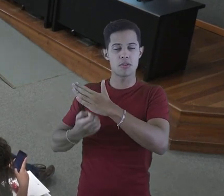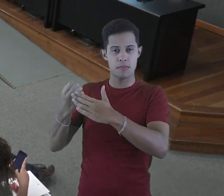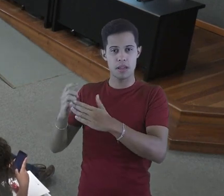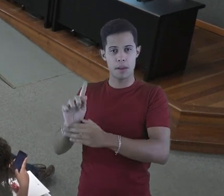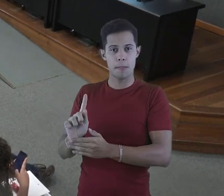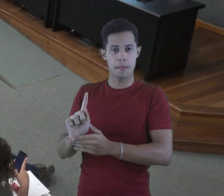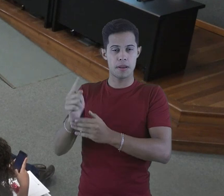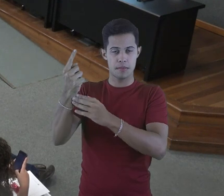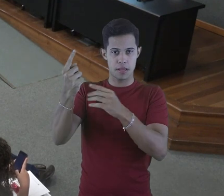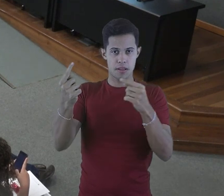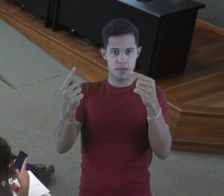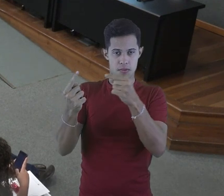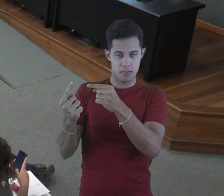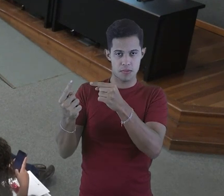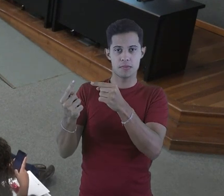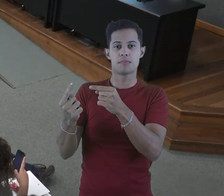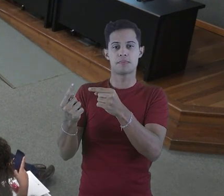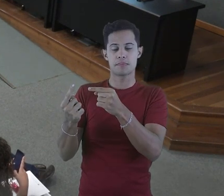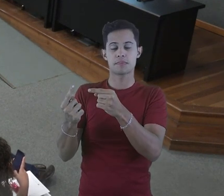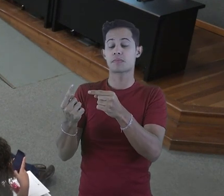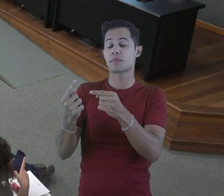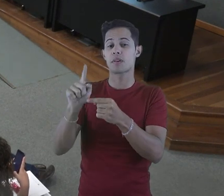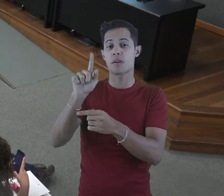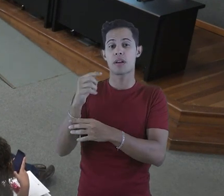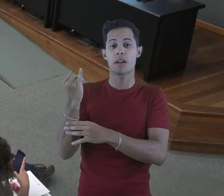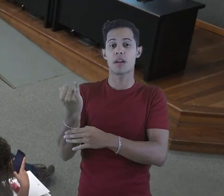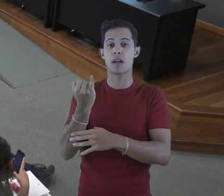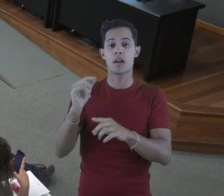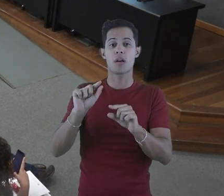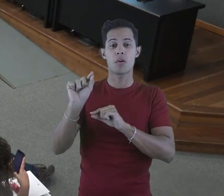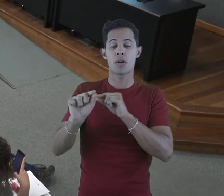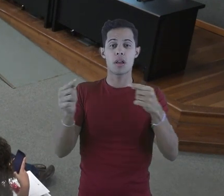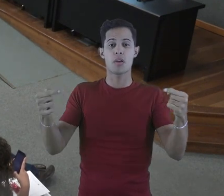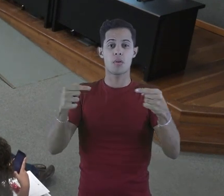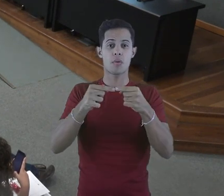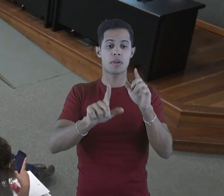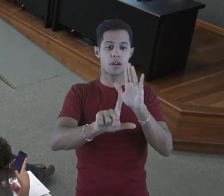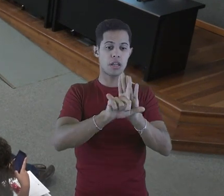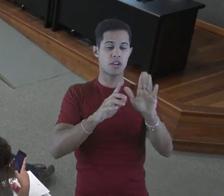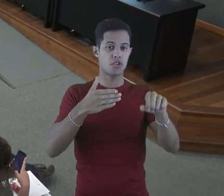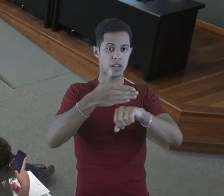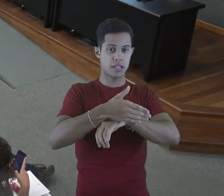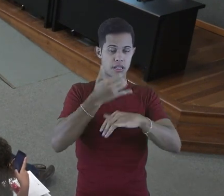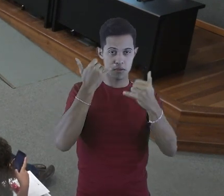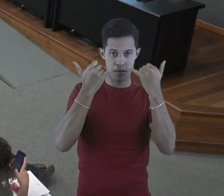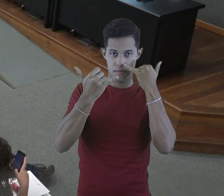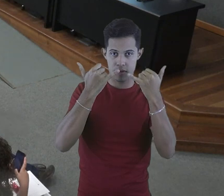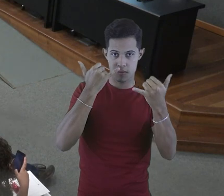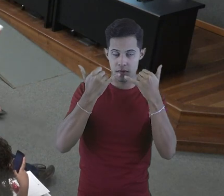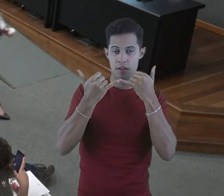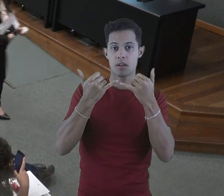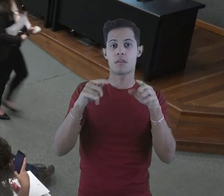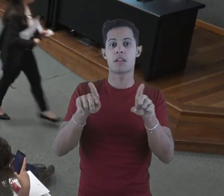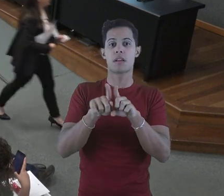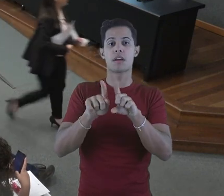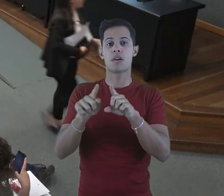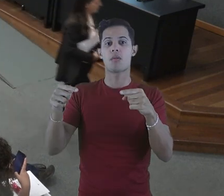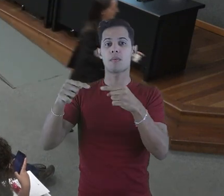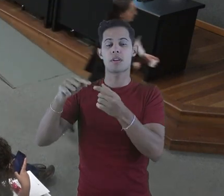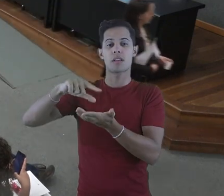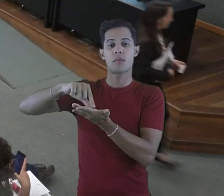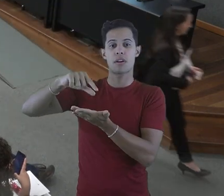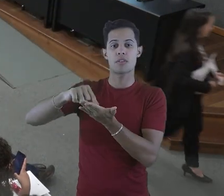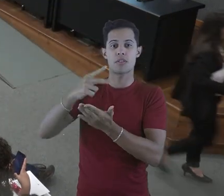referidas no parágrafo primeiro da lei então o que é importante aqui aplica a lei de acesso a informação